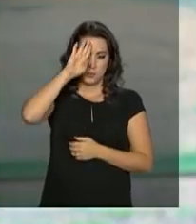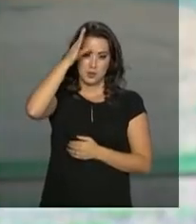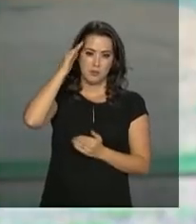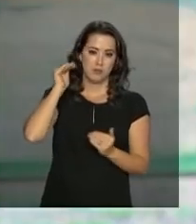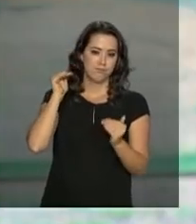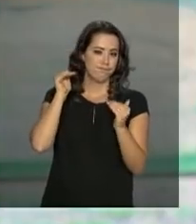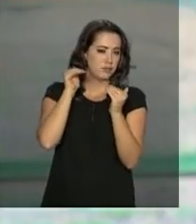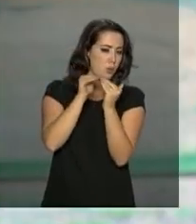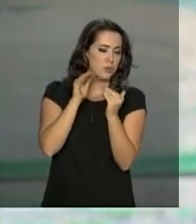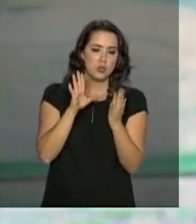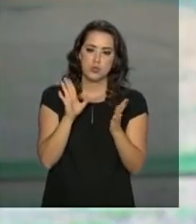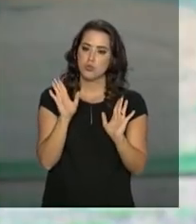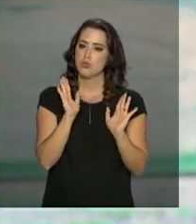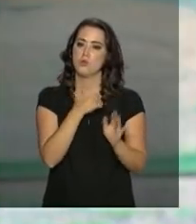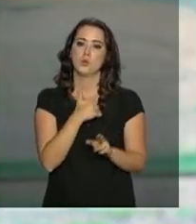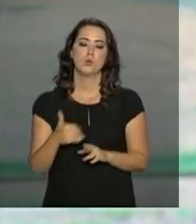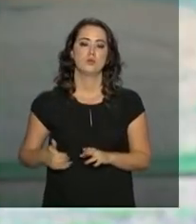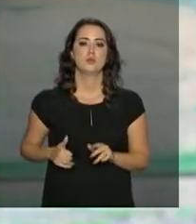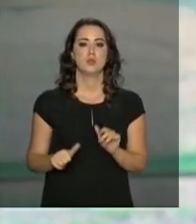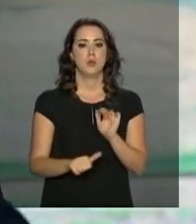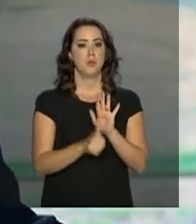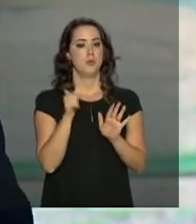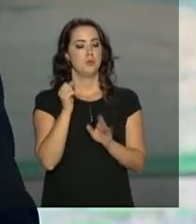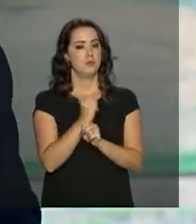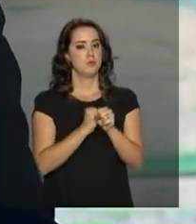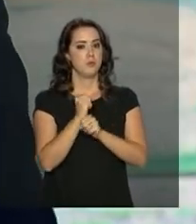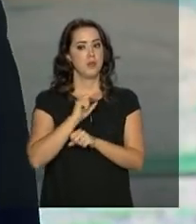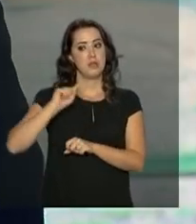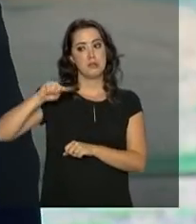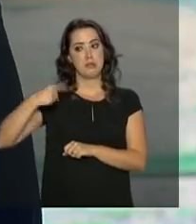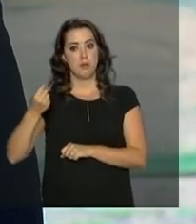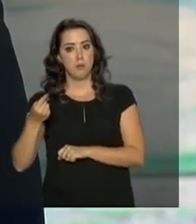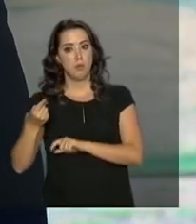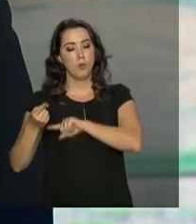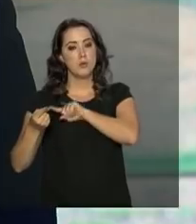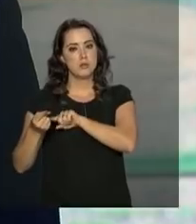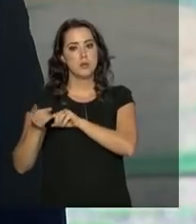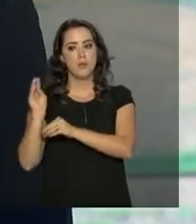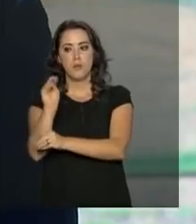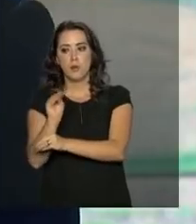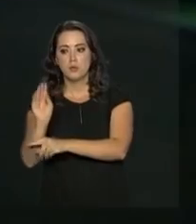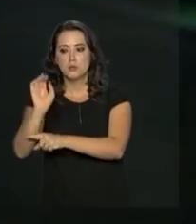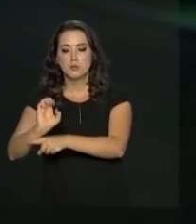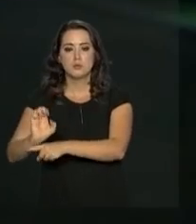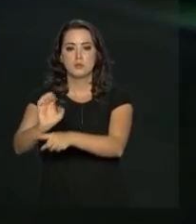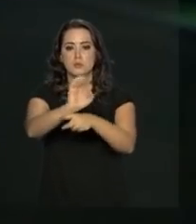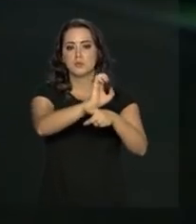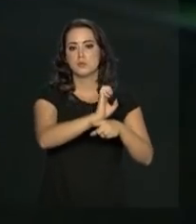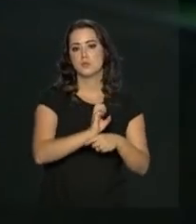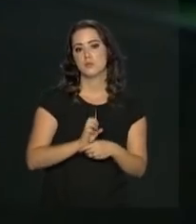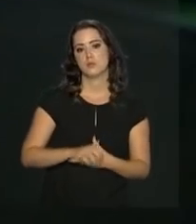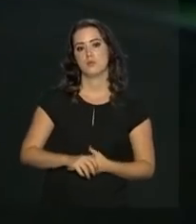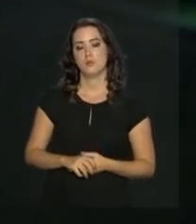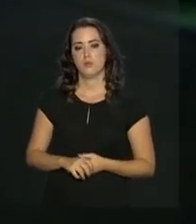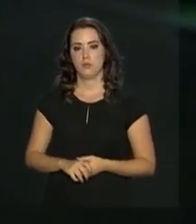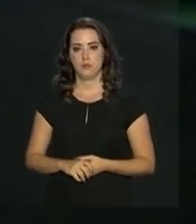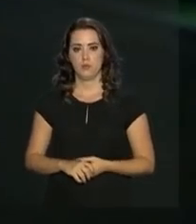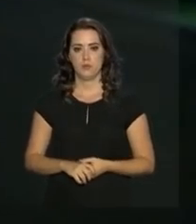prioridades máximas do governo para esse primeiro ano, e do outro lado vai atender os estados também.